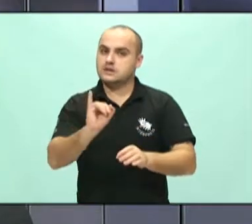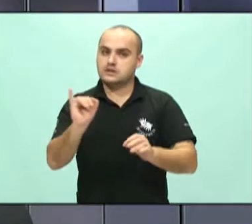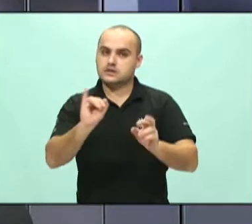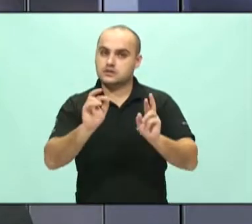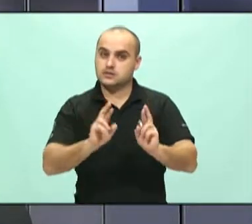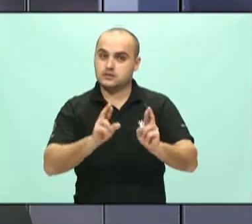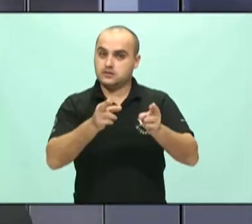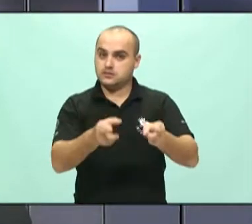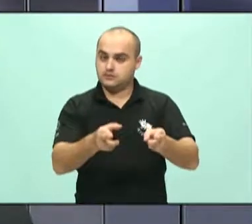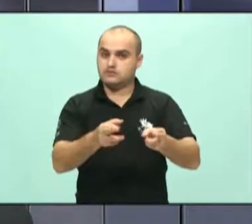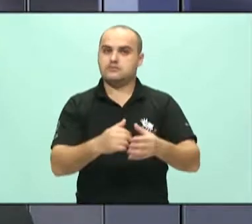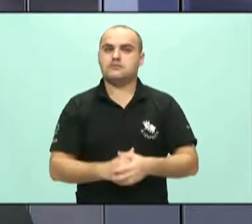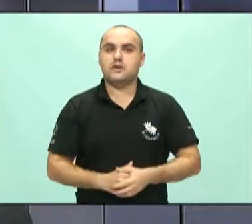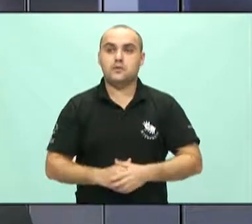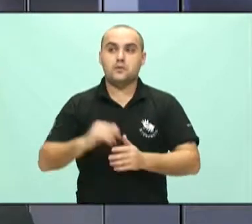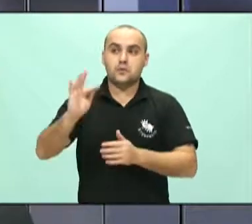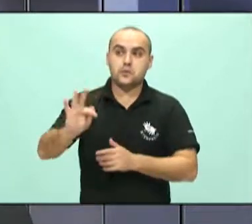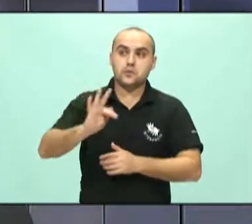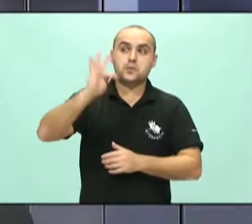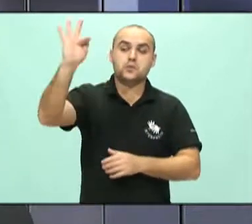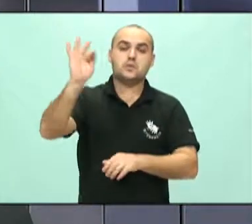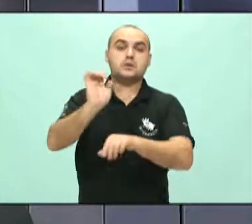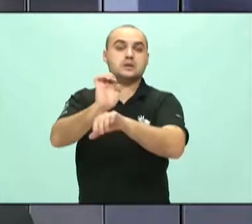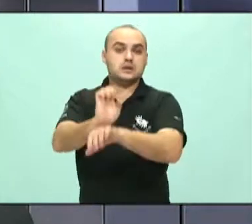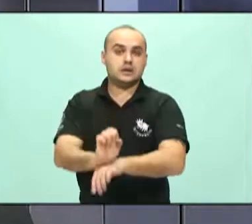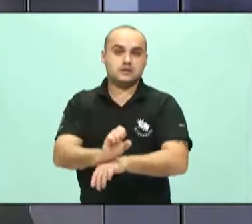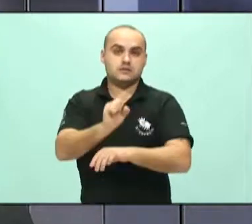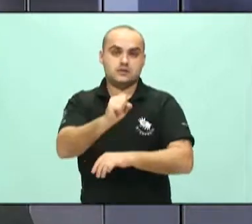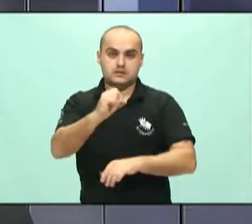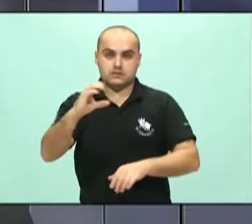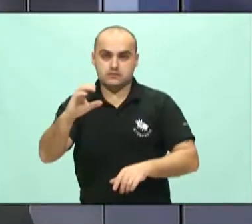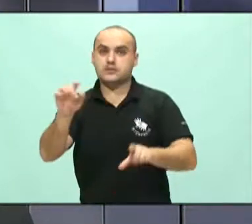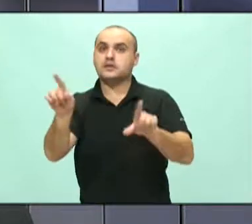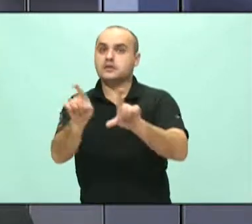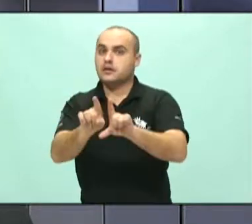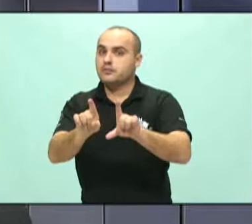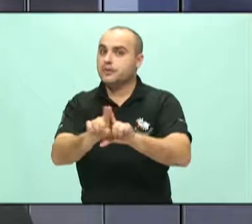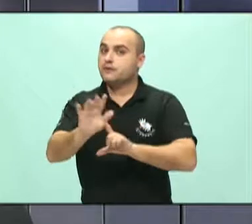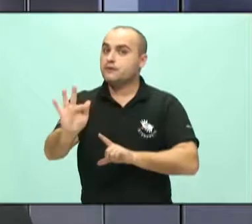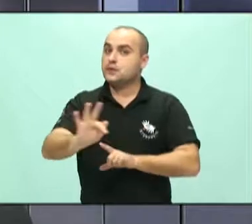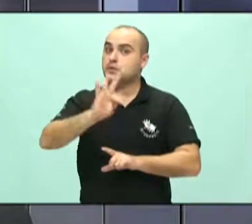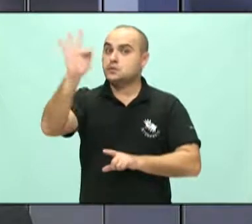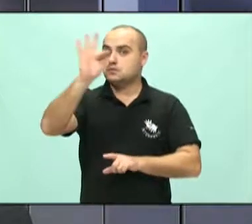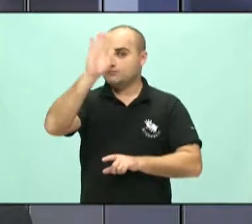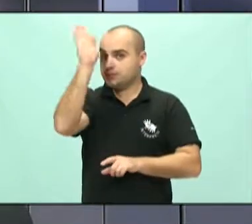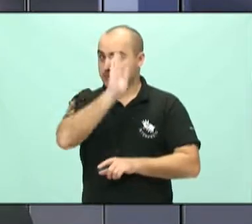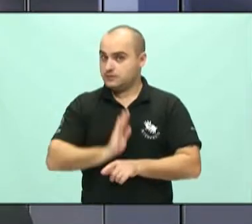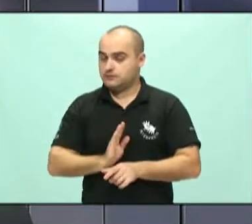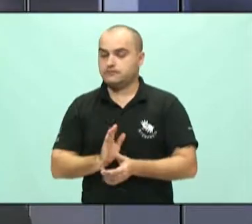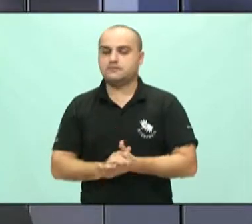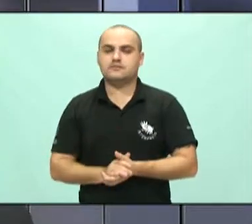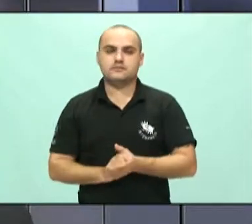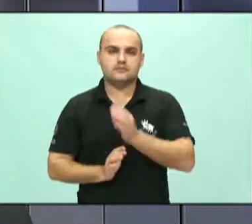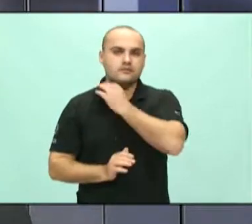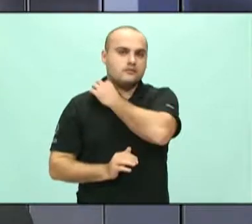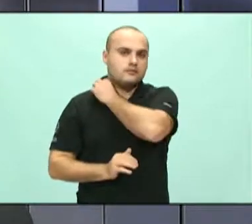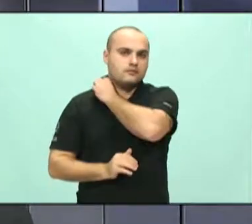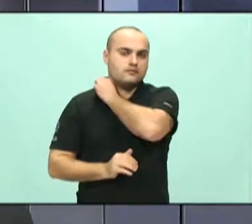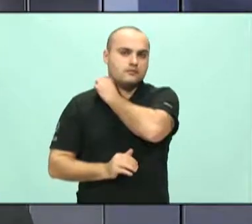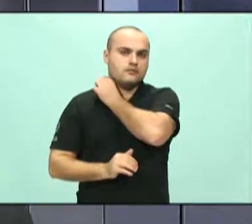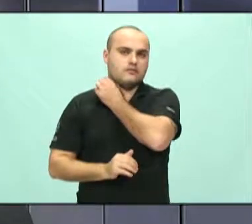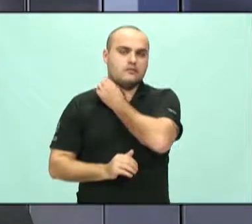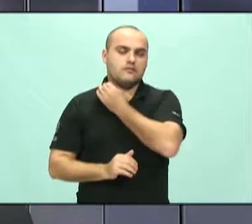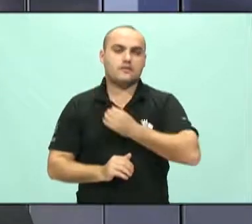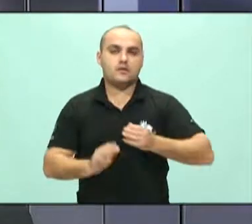região, para o futuro do estado de Santa Catarina e inclusive do Brasil. A forma como o governo do